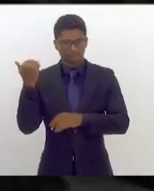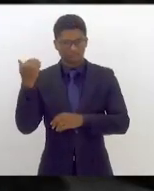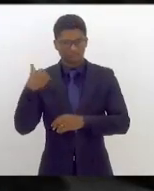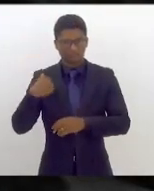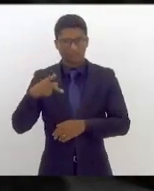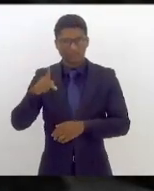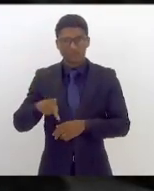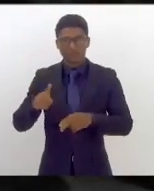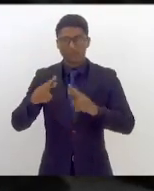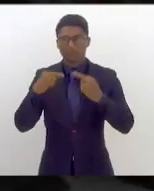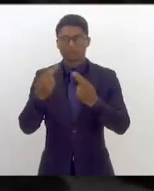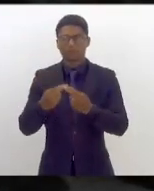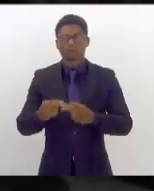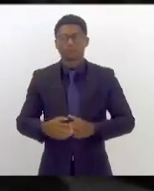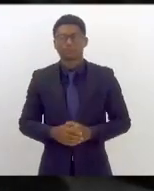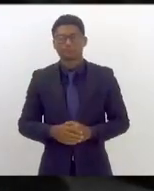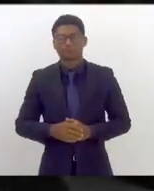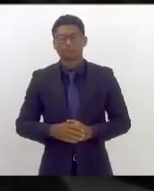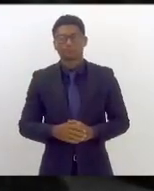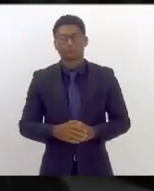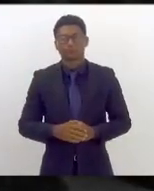e Presidente eu